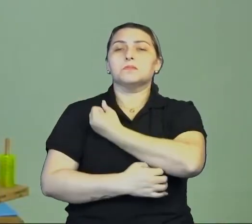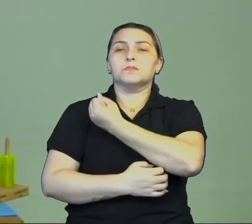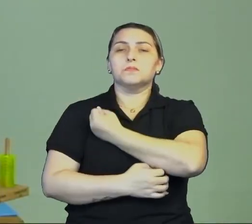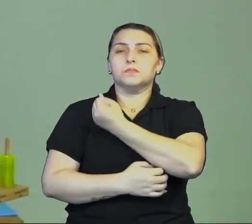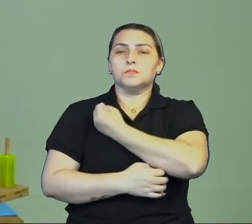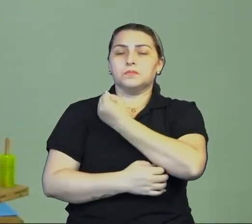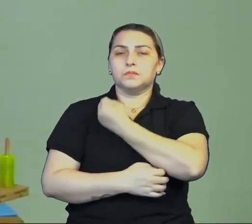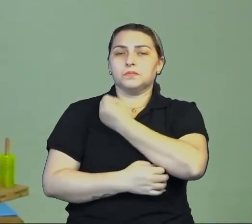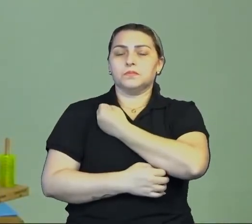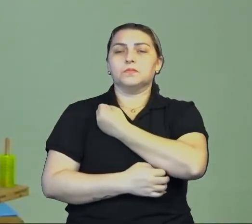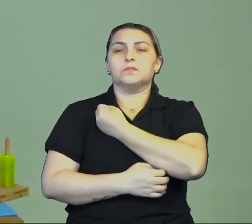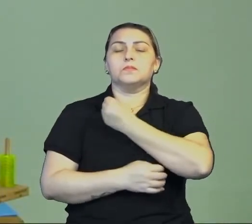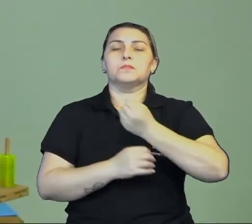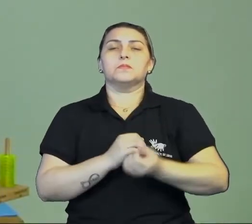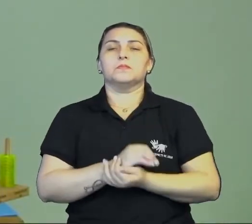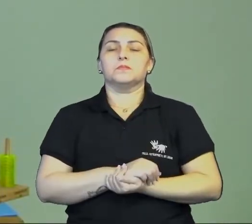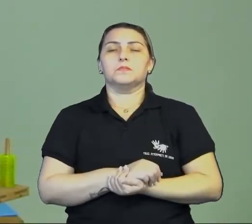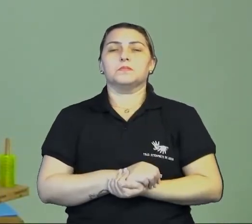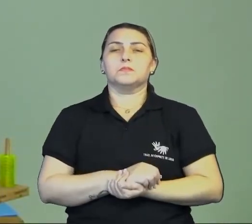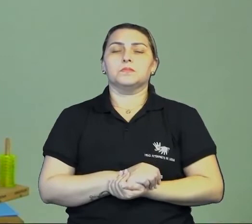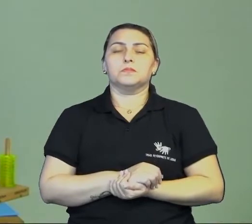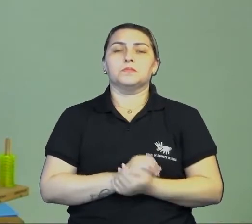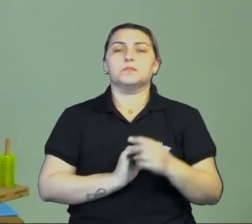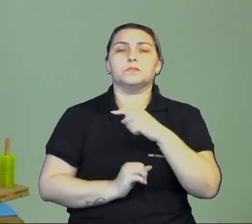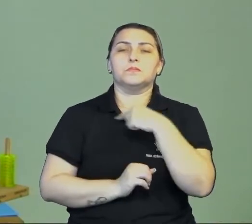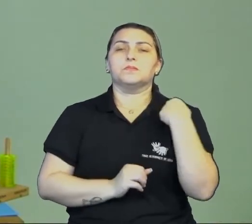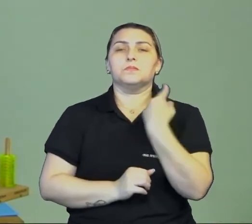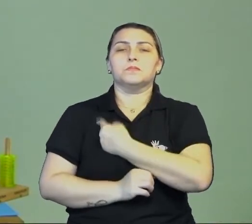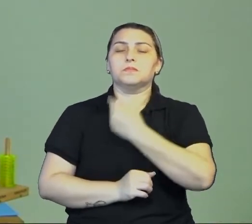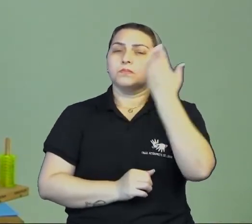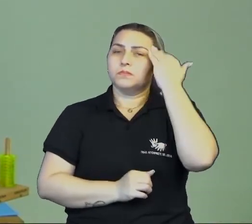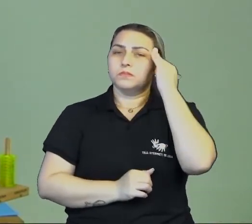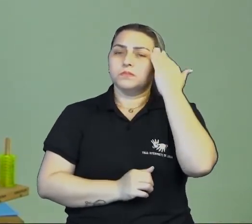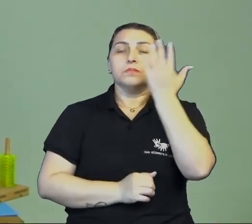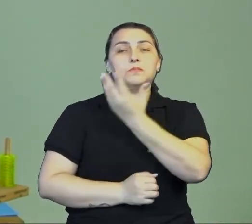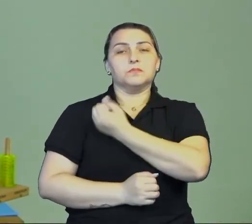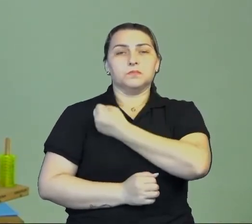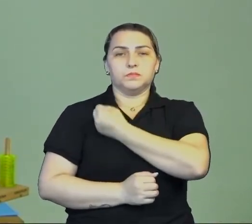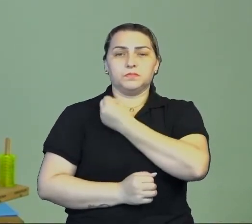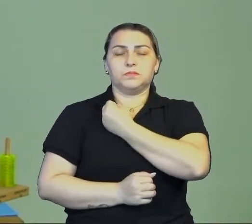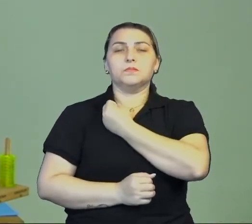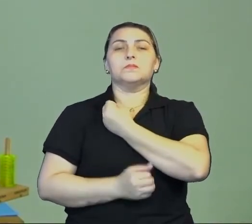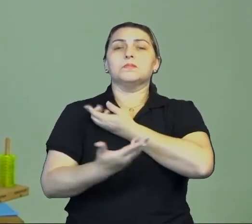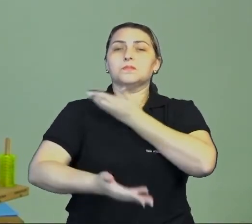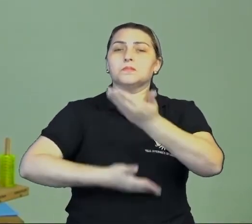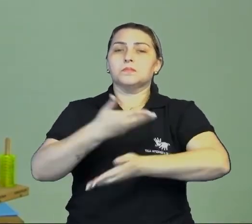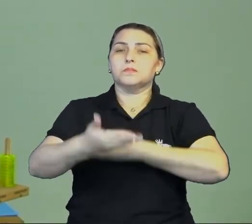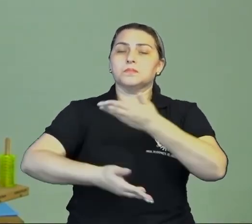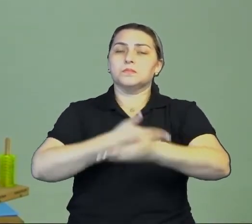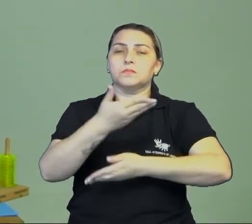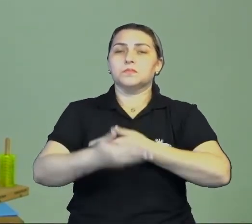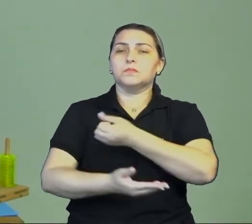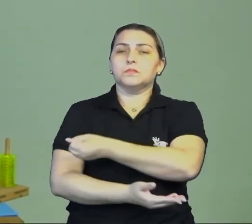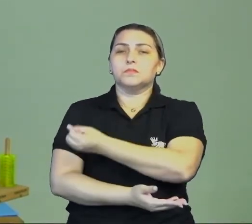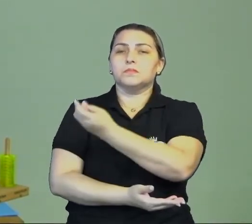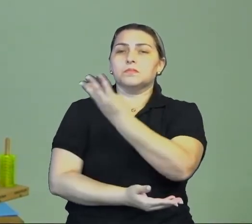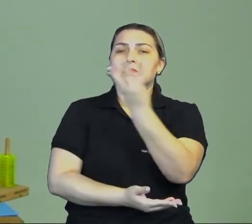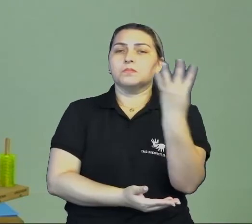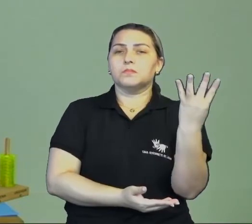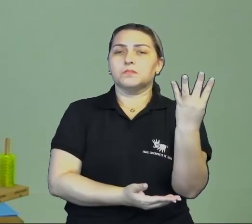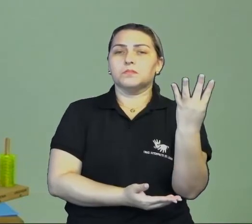números, todos os outros algarismos, né? Para a gente entender, os números, eles estão relacionados a